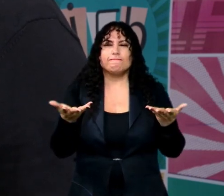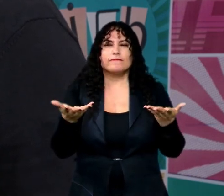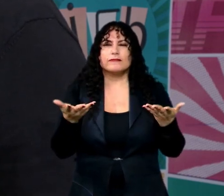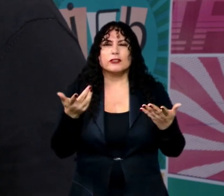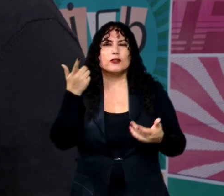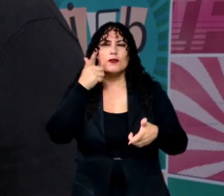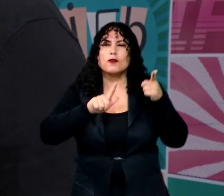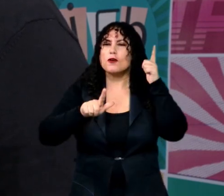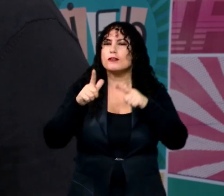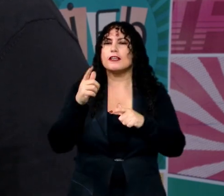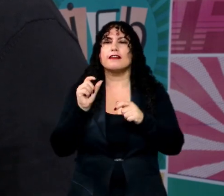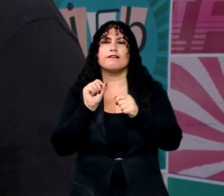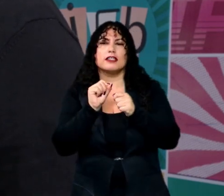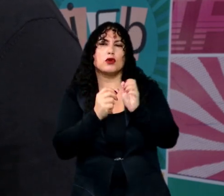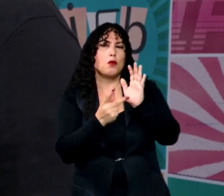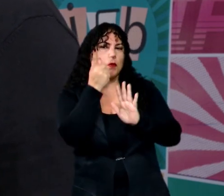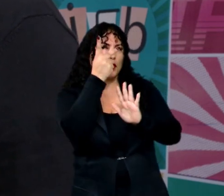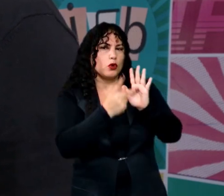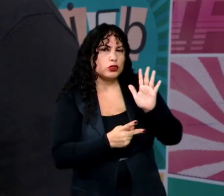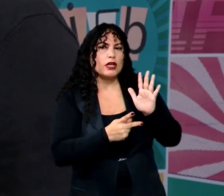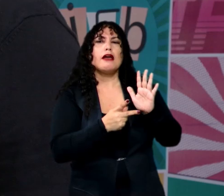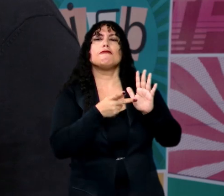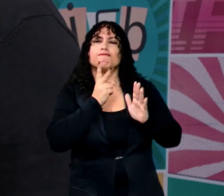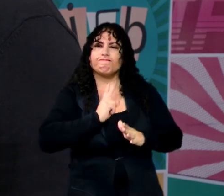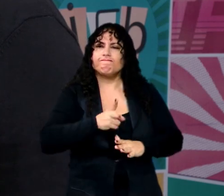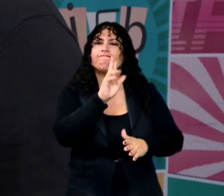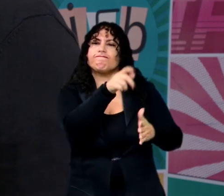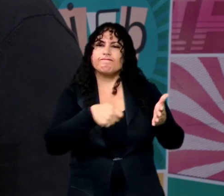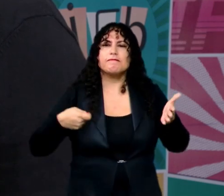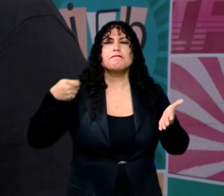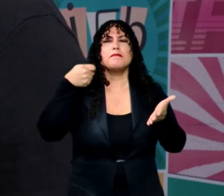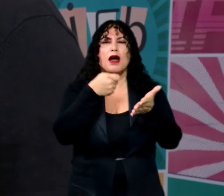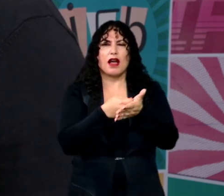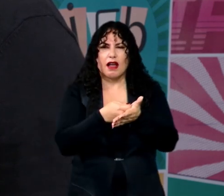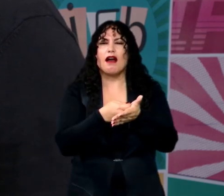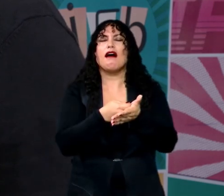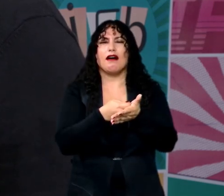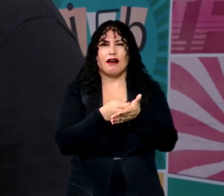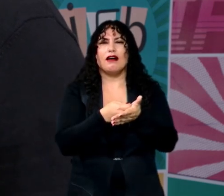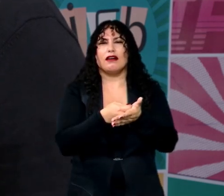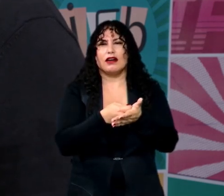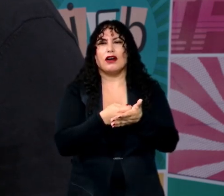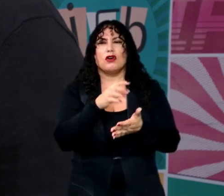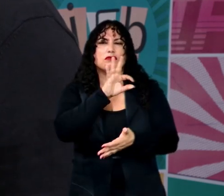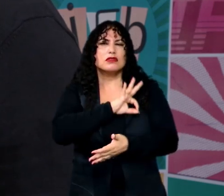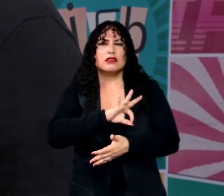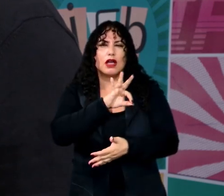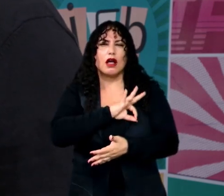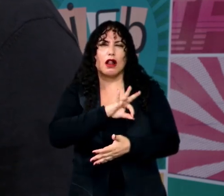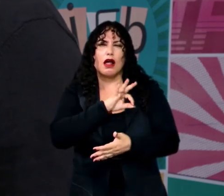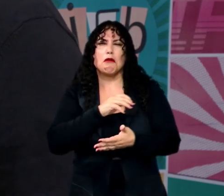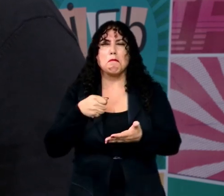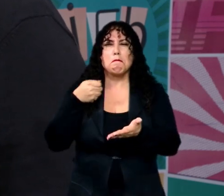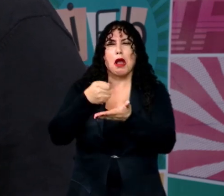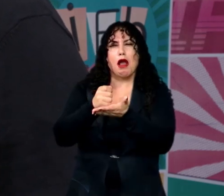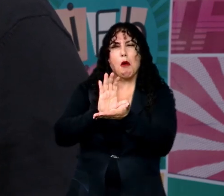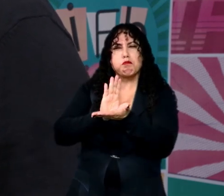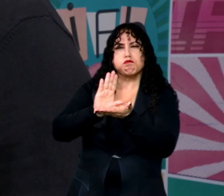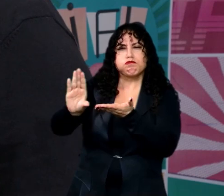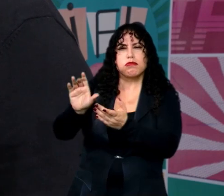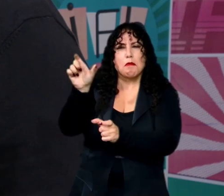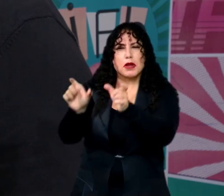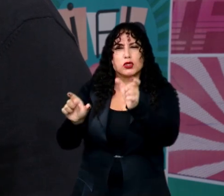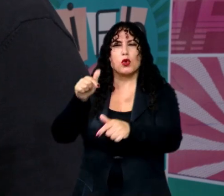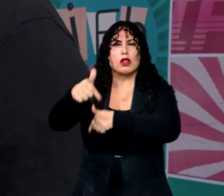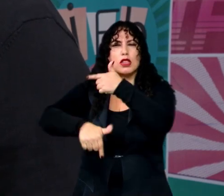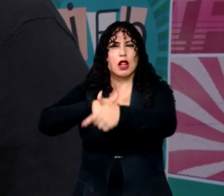realizar os seus projetos e manter e pagar alguma coisa, né, pagar um salário, pagar um cachê decente para uma pessoa aham,